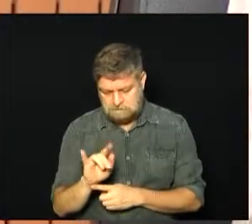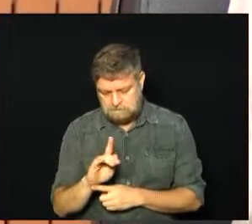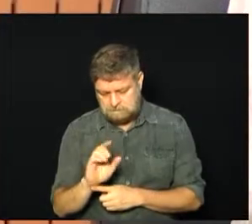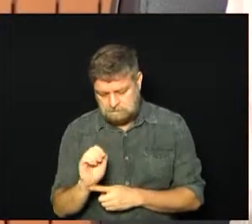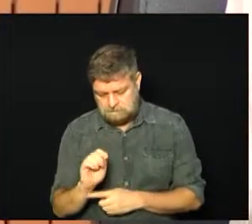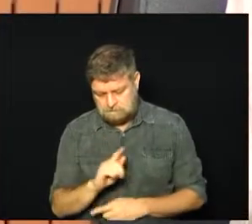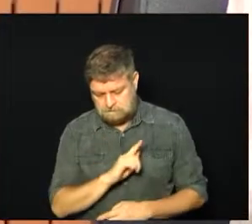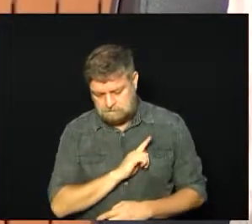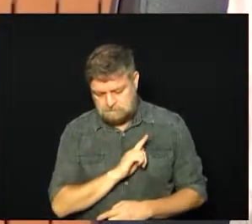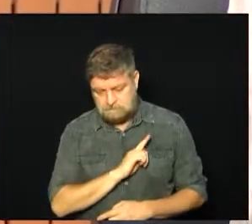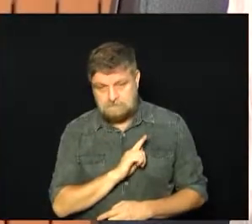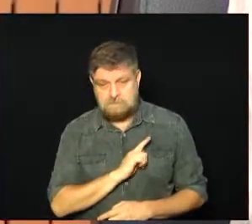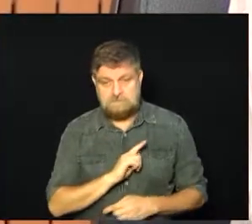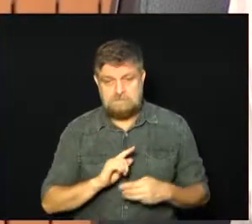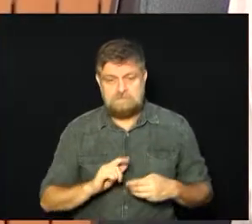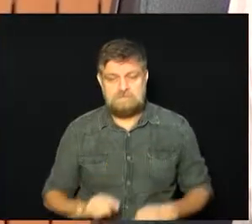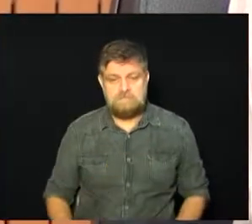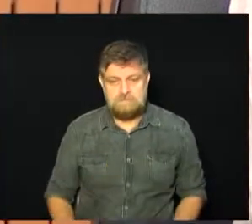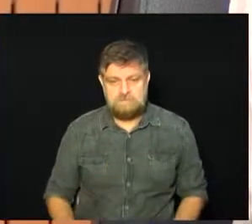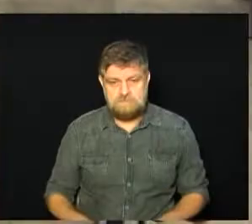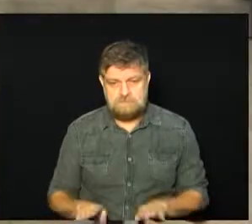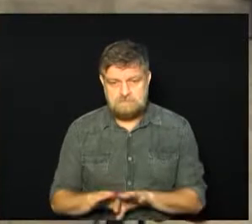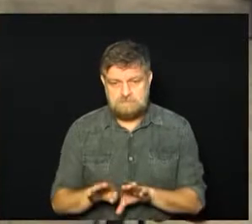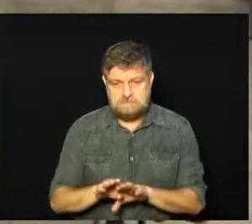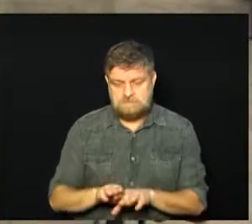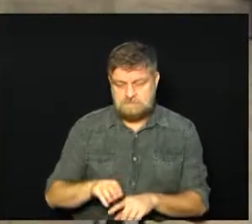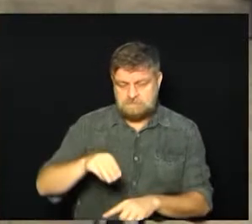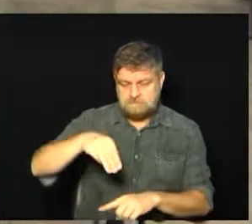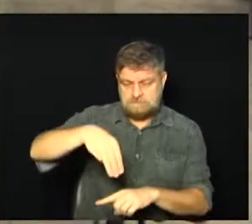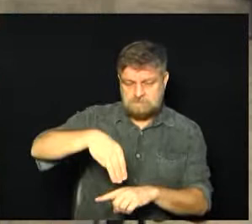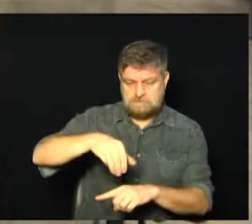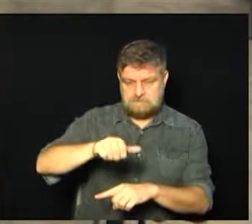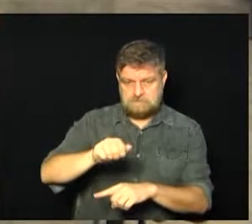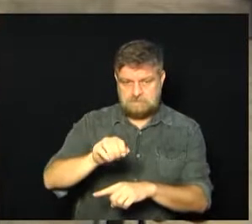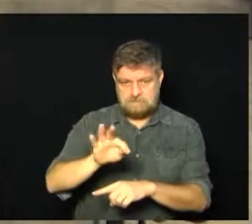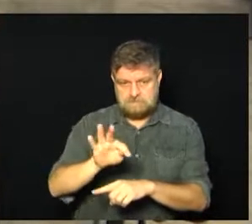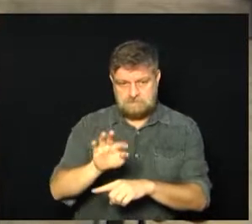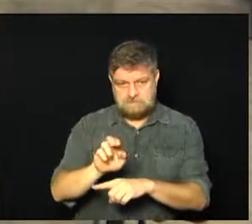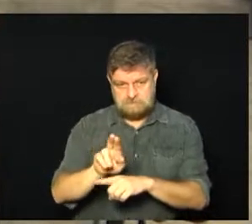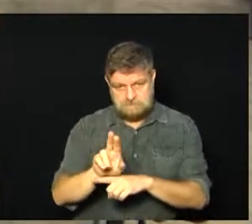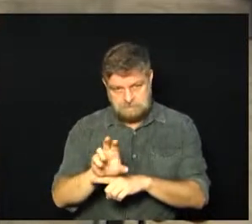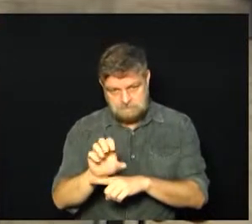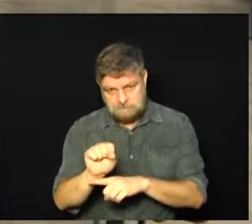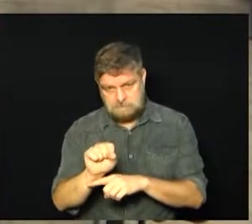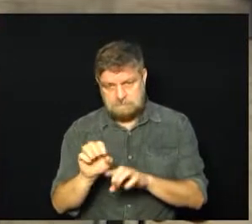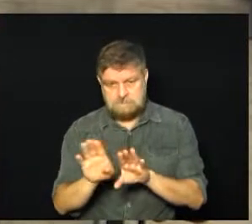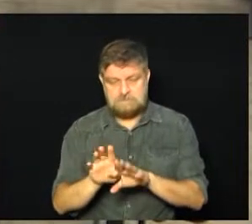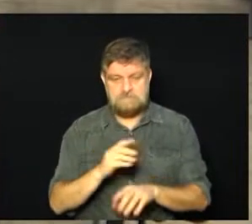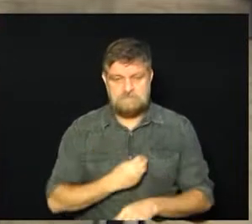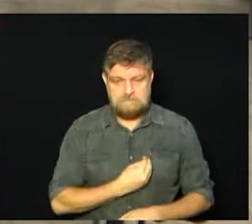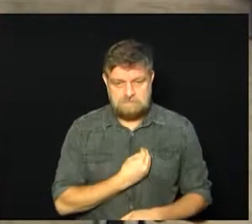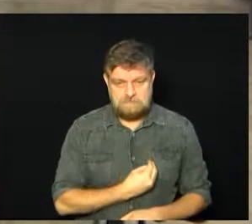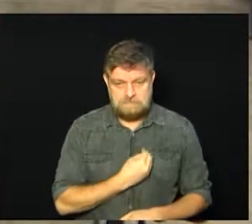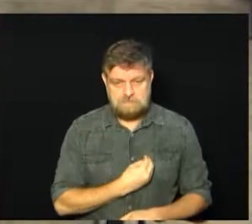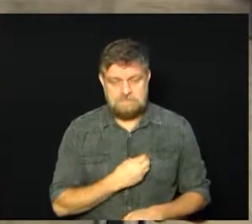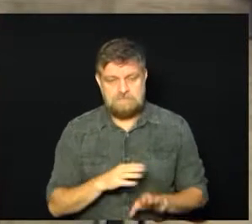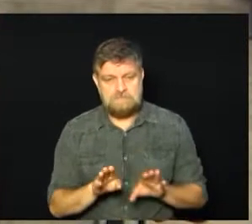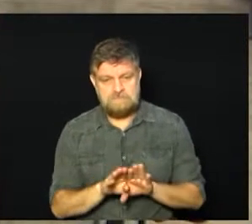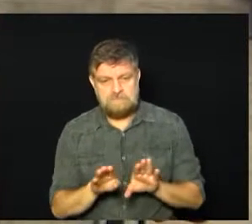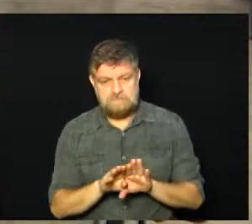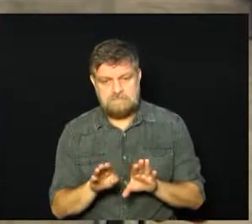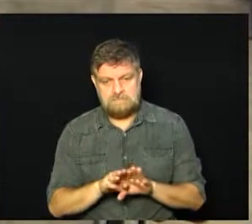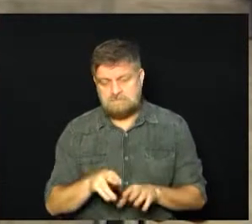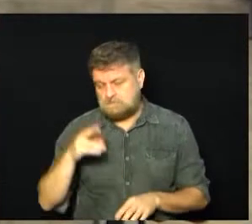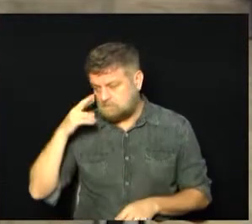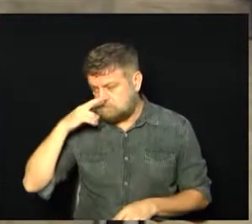Obrigado. Matheus também aqui da Bracel, e o vereador Arnaldo Salvetti conosco também aqui na mesa.